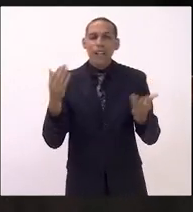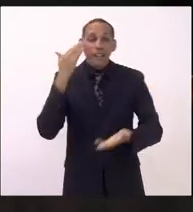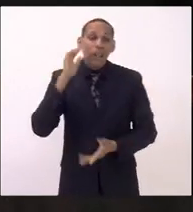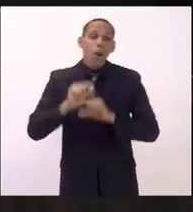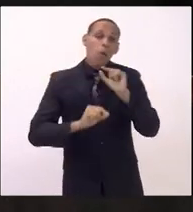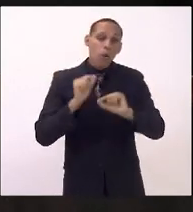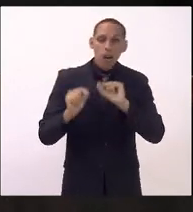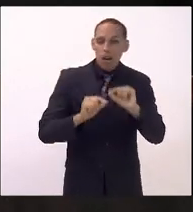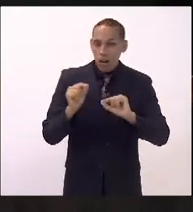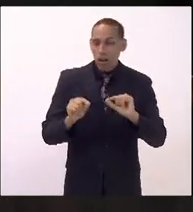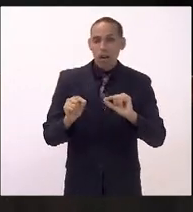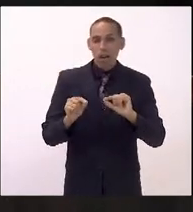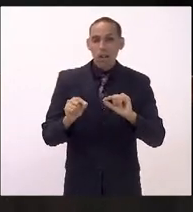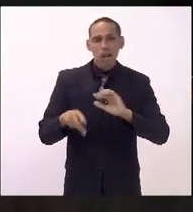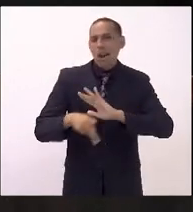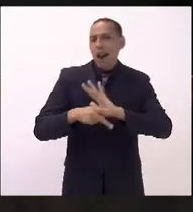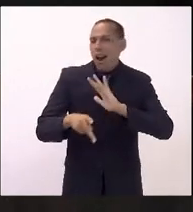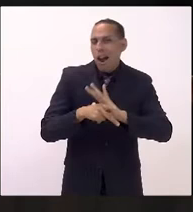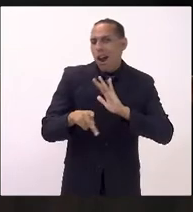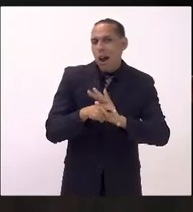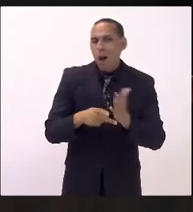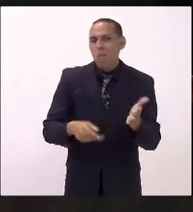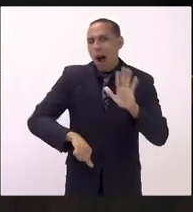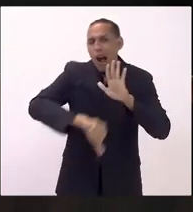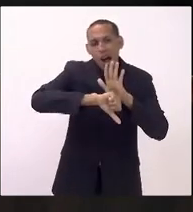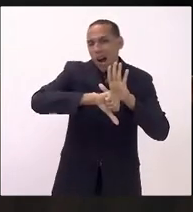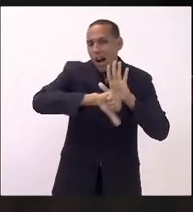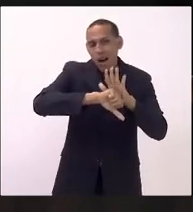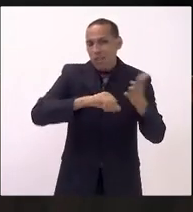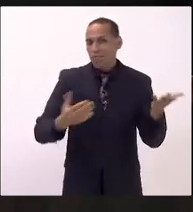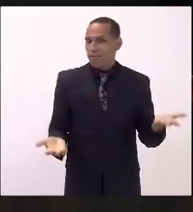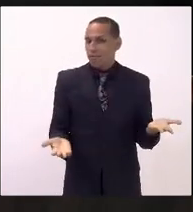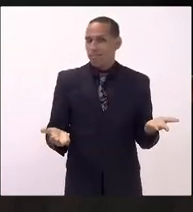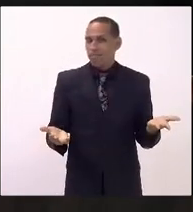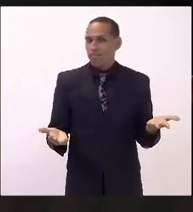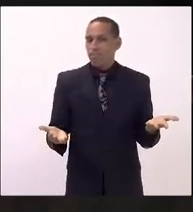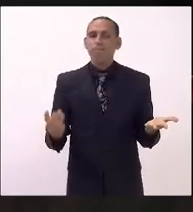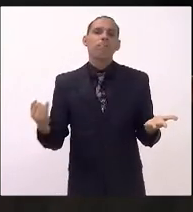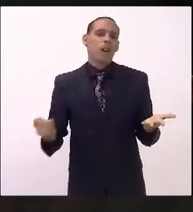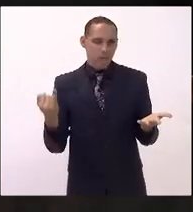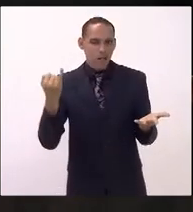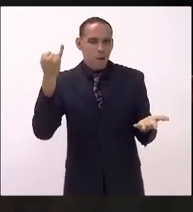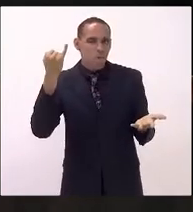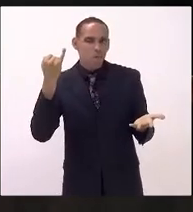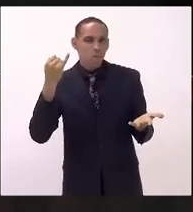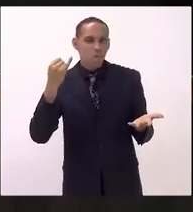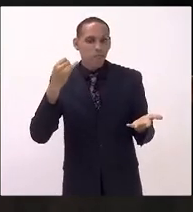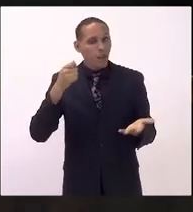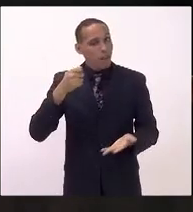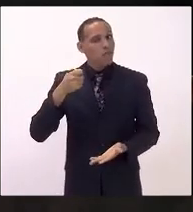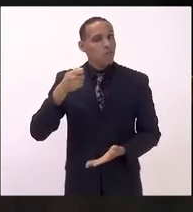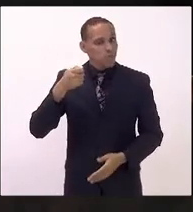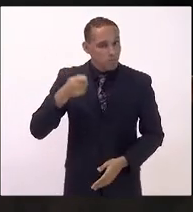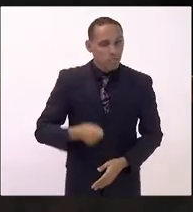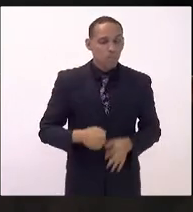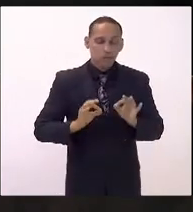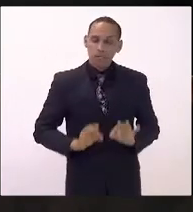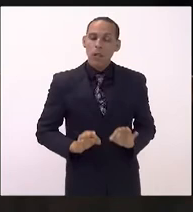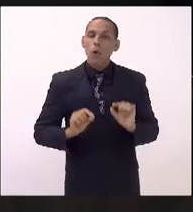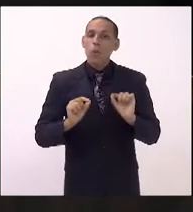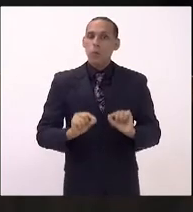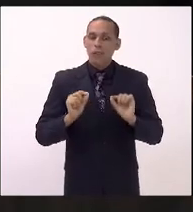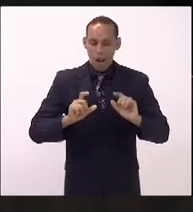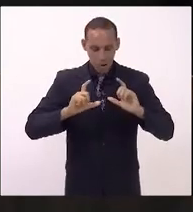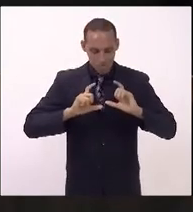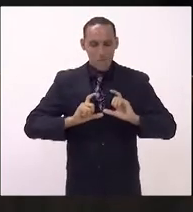entendidos como participantes da criminalidade. É importante reafirmar a importância de uma